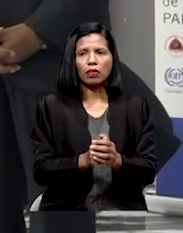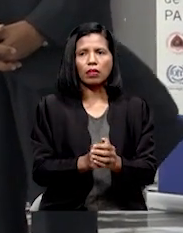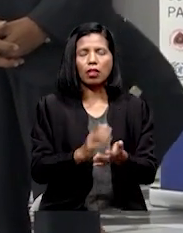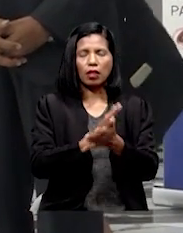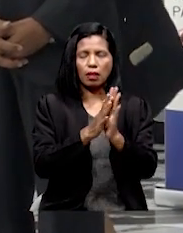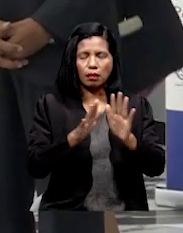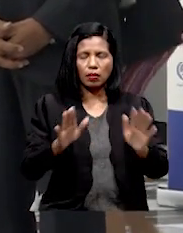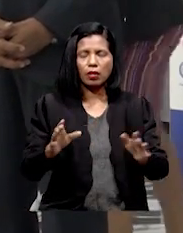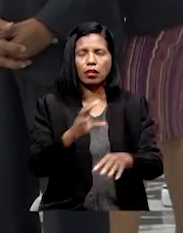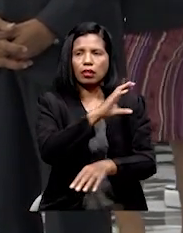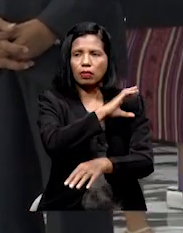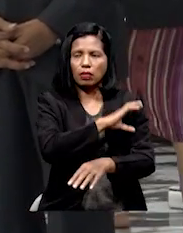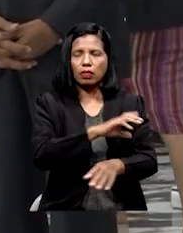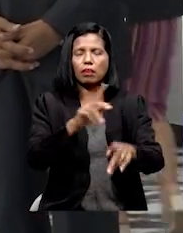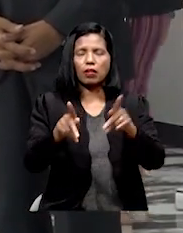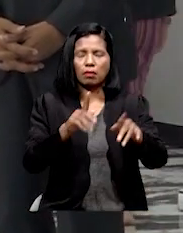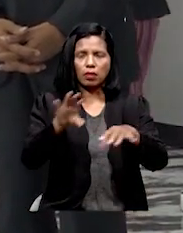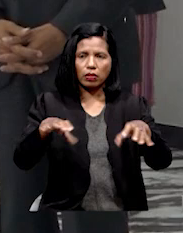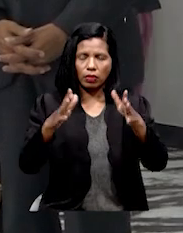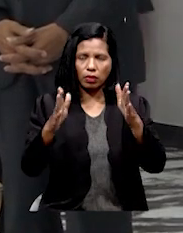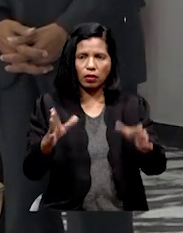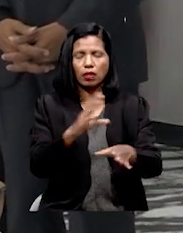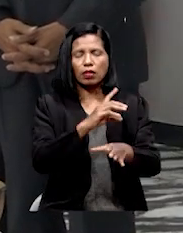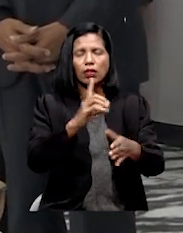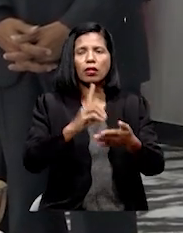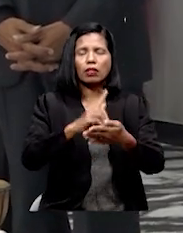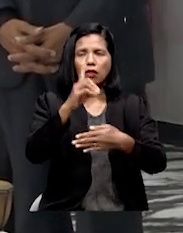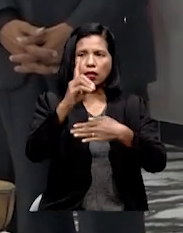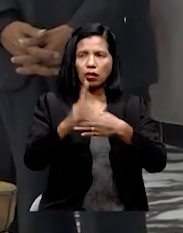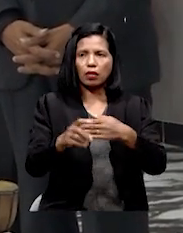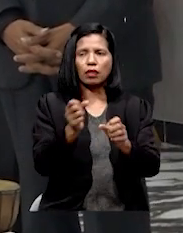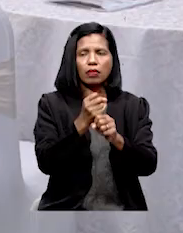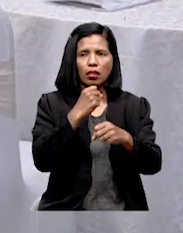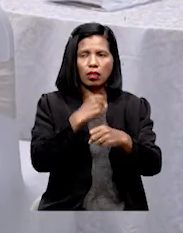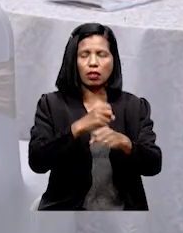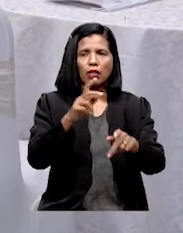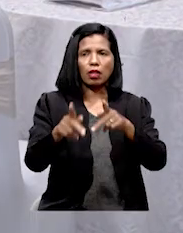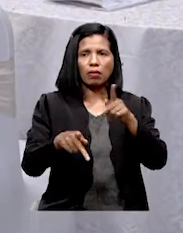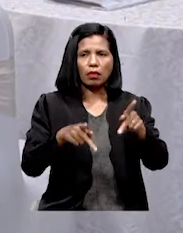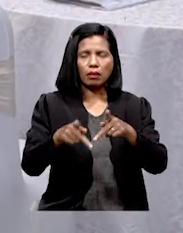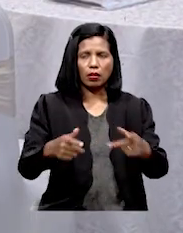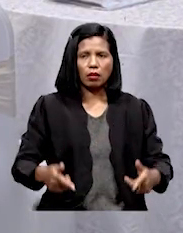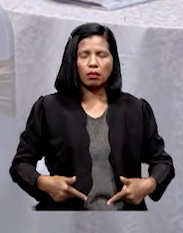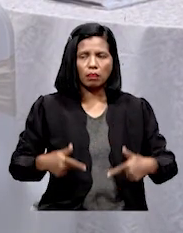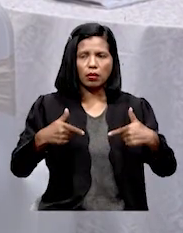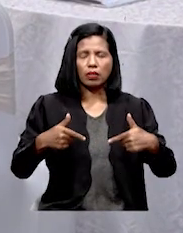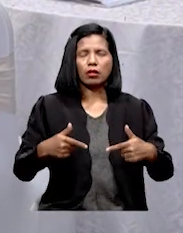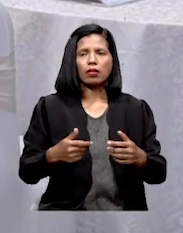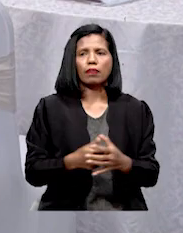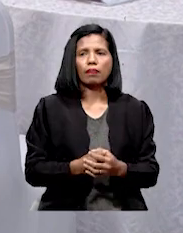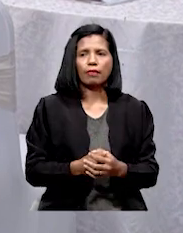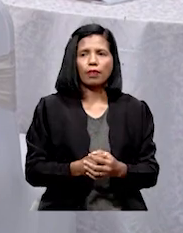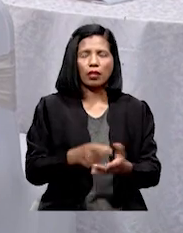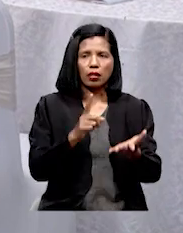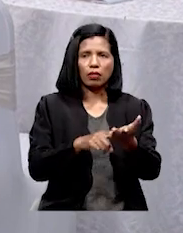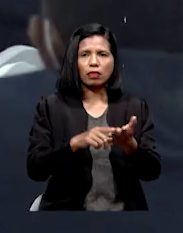Social para Trabalhador Sira, no nosso desenvolvimento institucional, onde a população na condição mores e a Railaran. E no